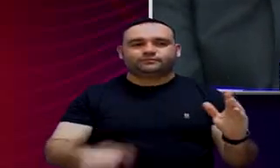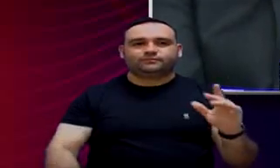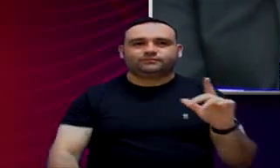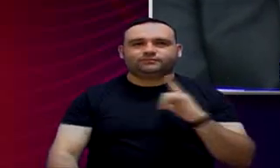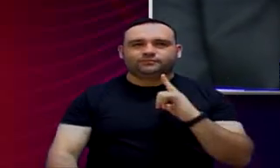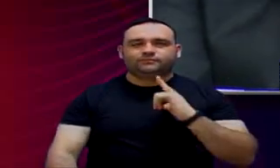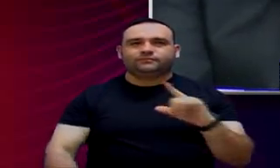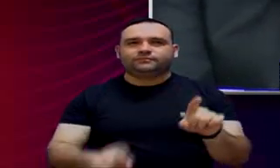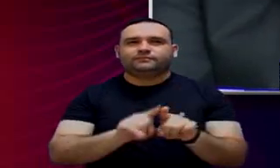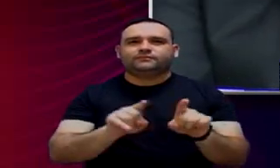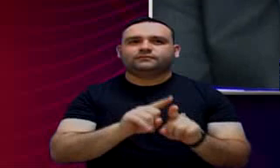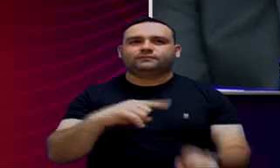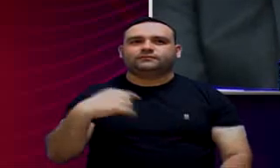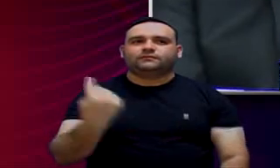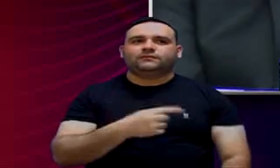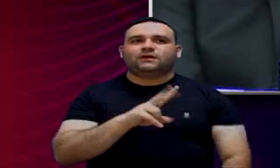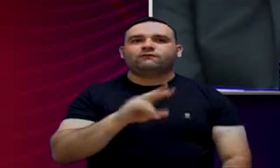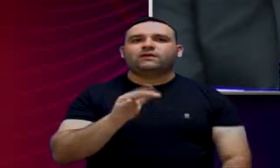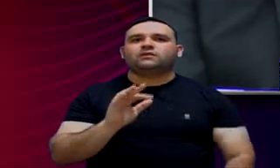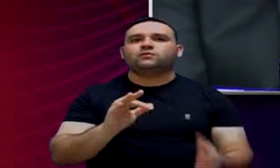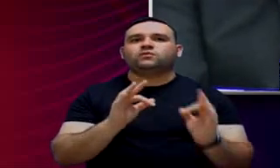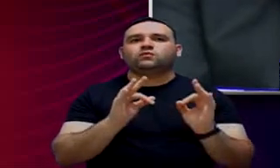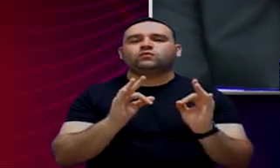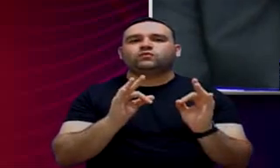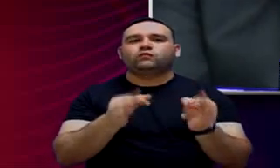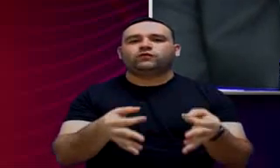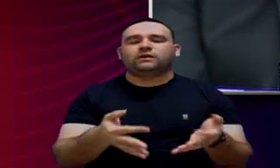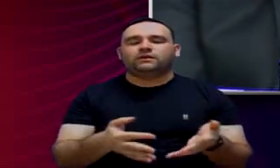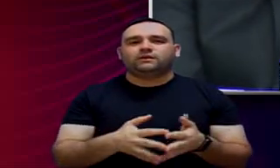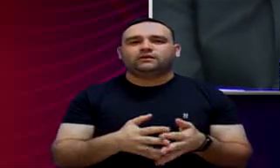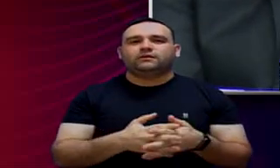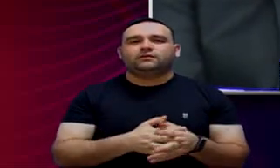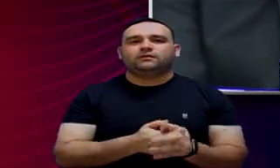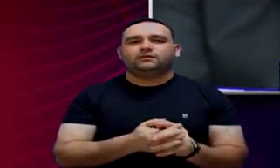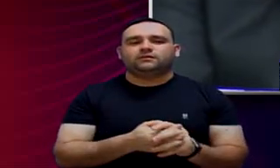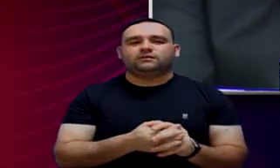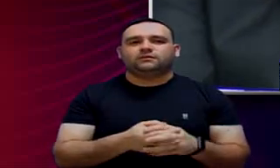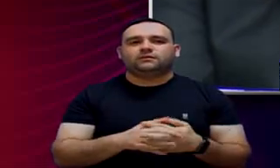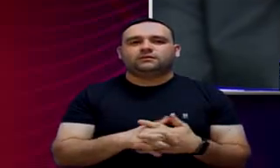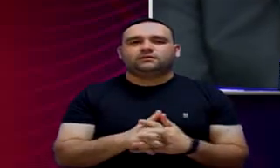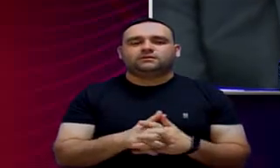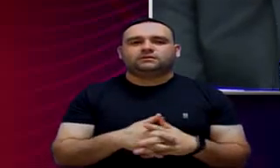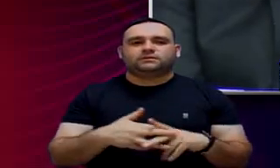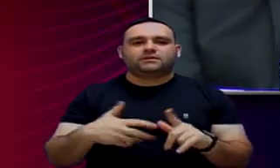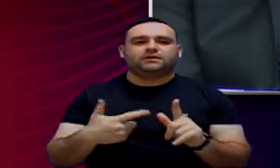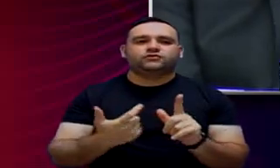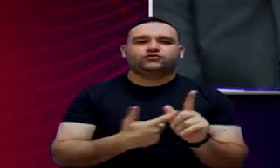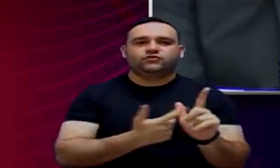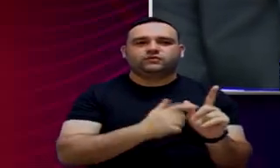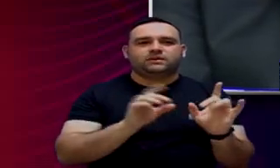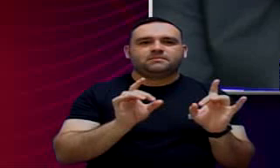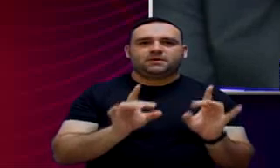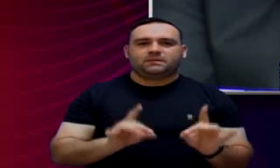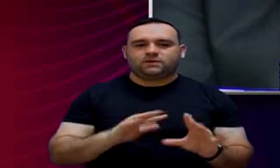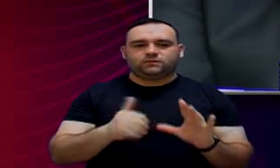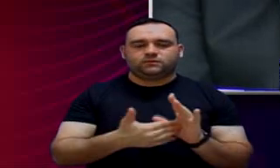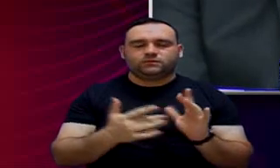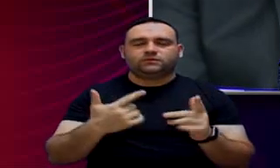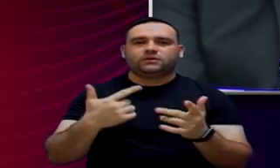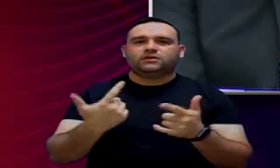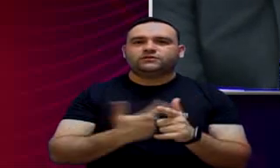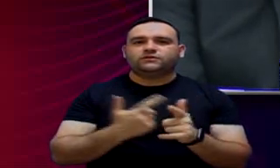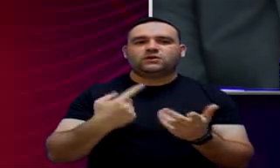né E que nós teremos no final aí onde das dívidas consolidadas né dívida